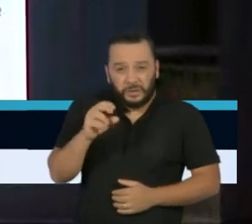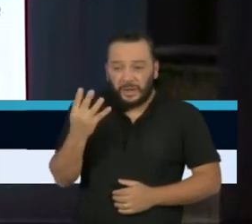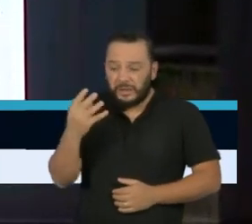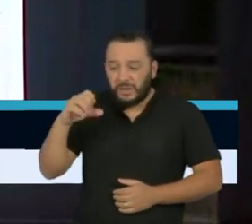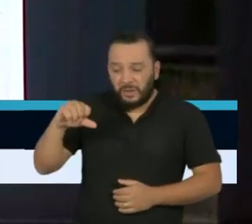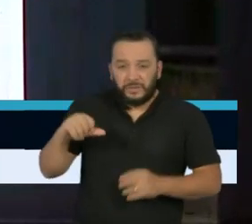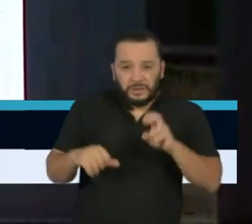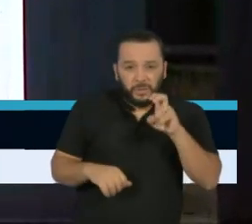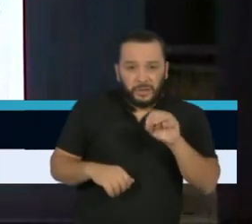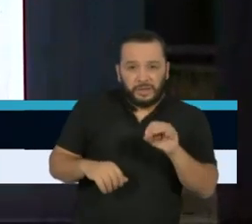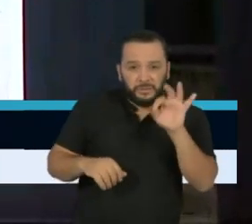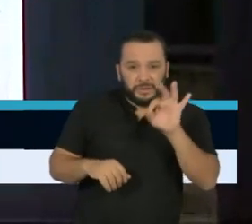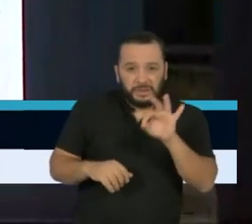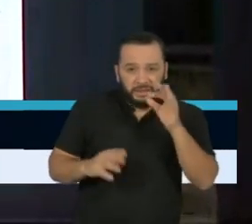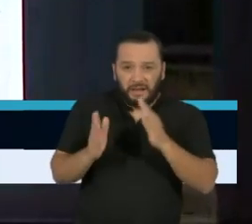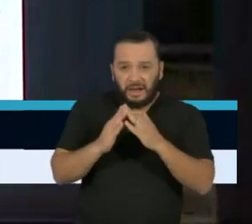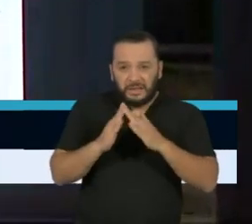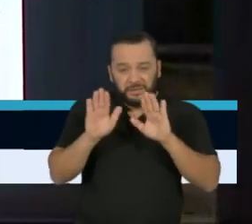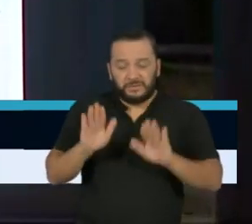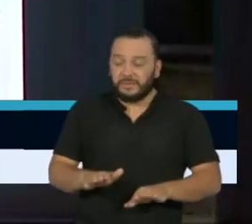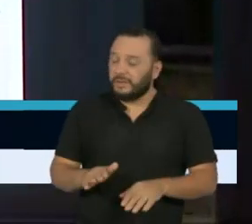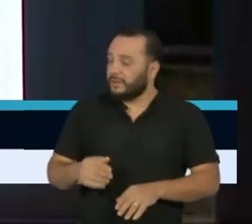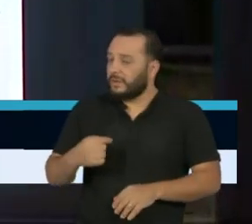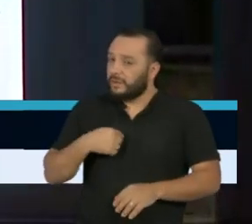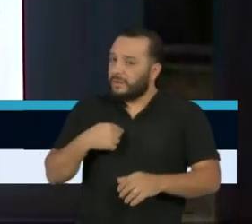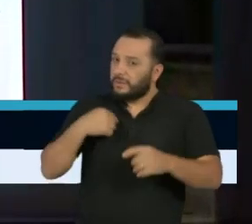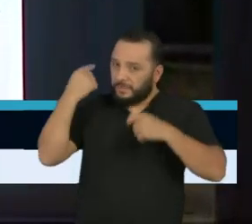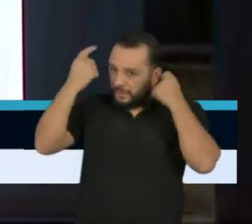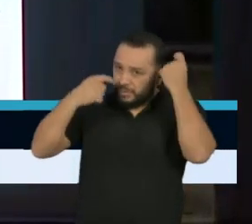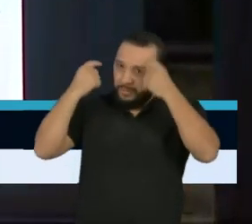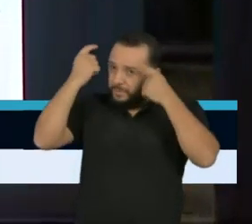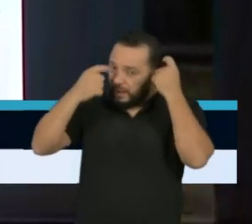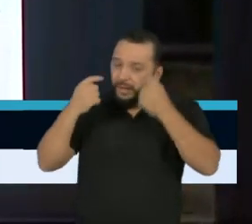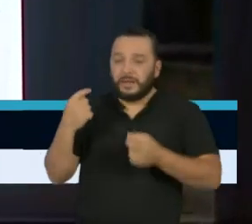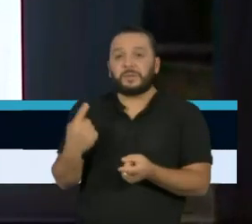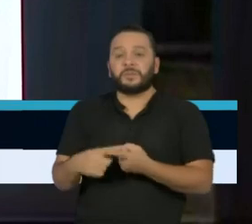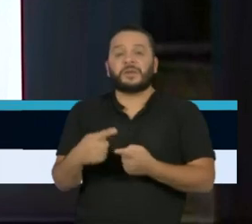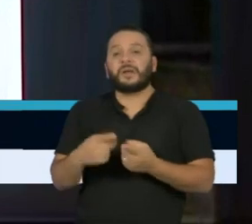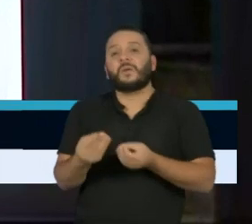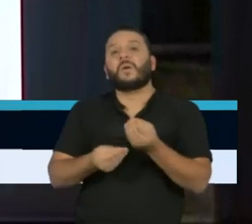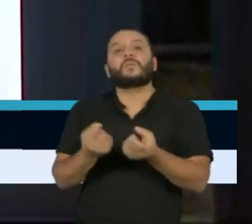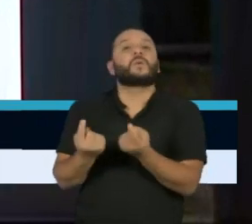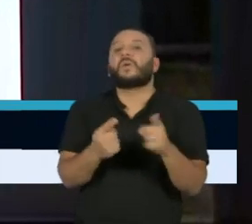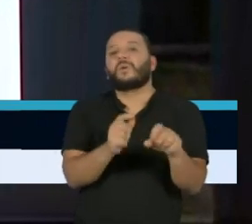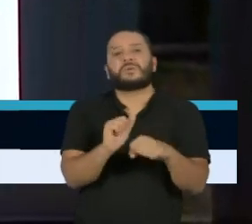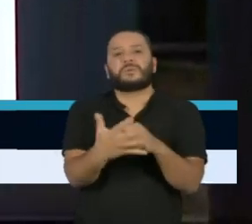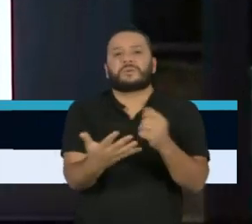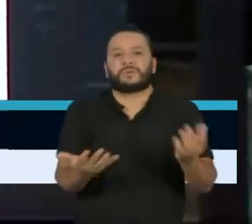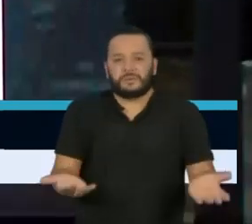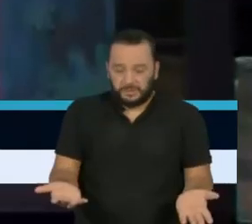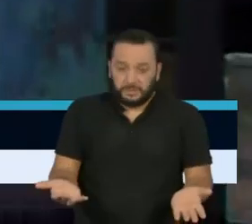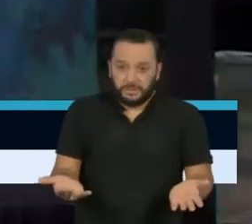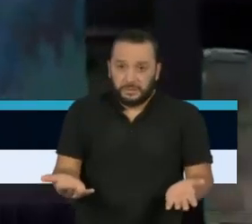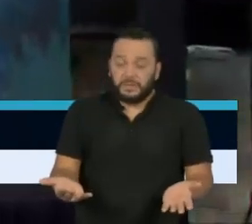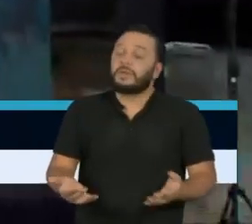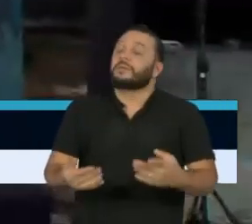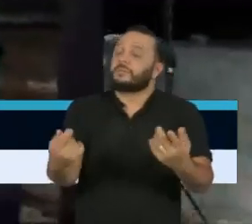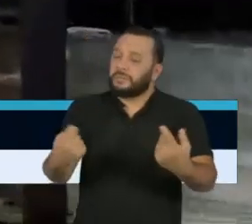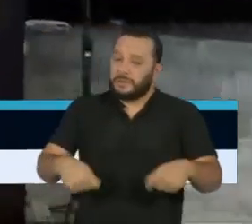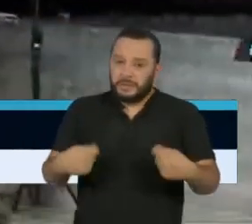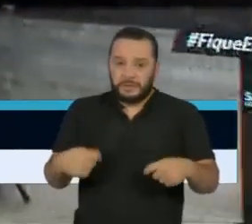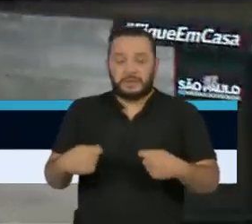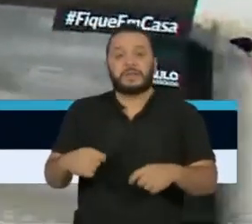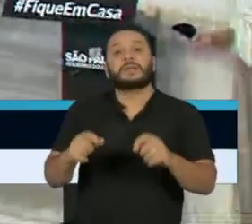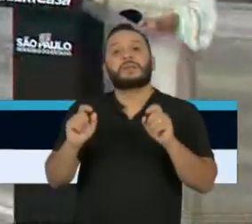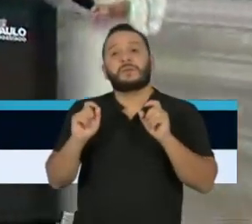as estimativas com relação aos leitos, ao combate da pandemia, estão sendo feitas assumindo um